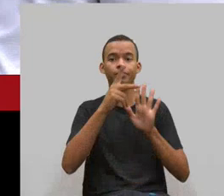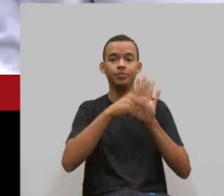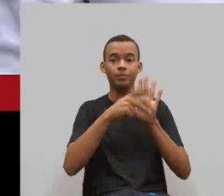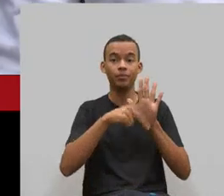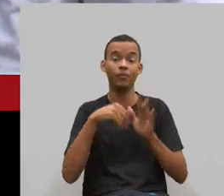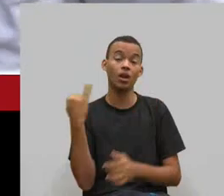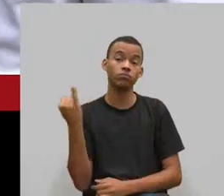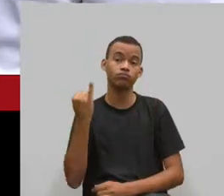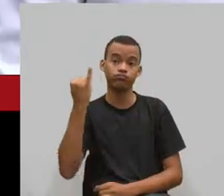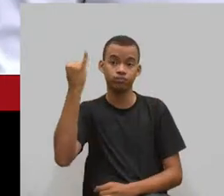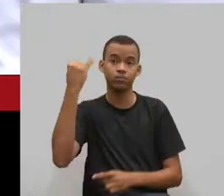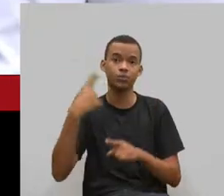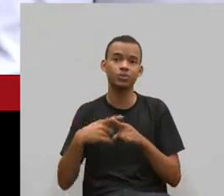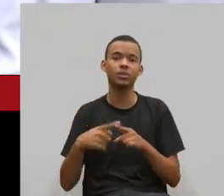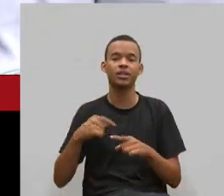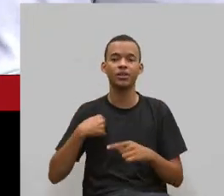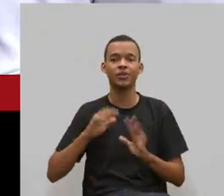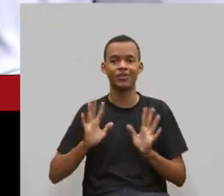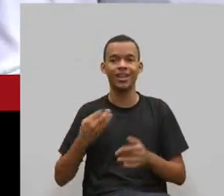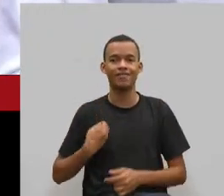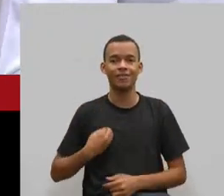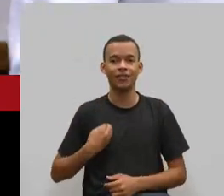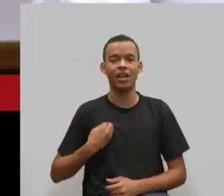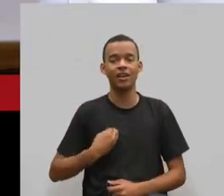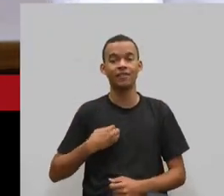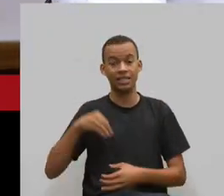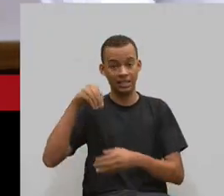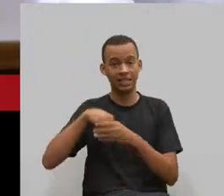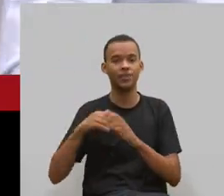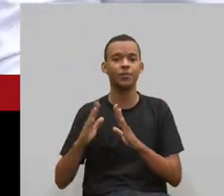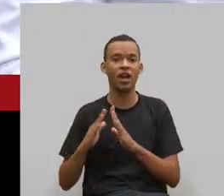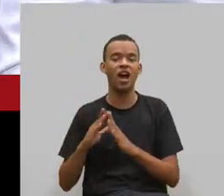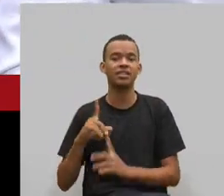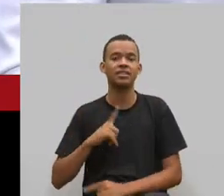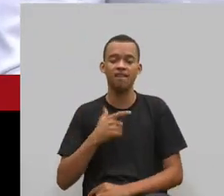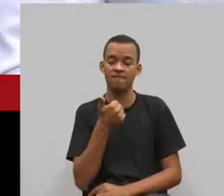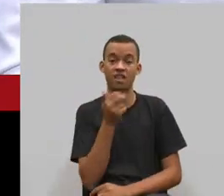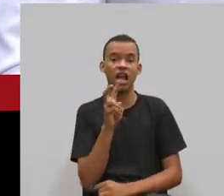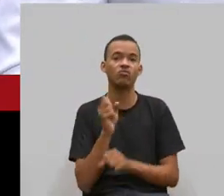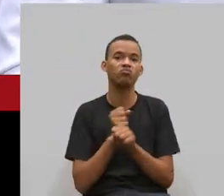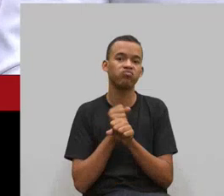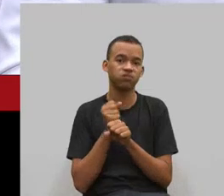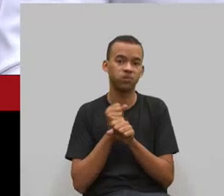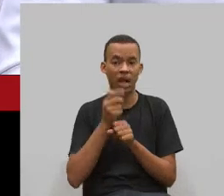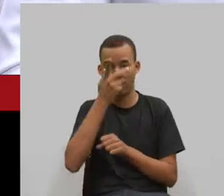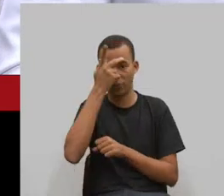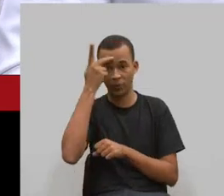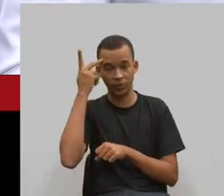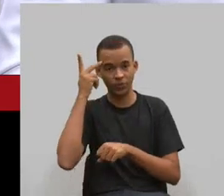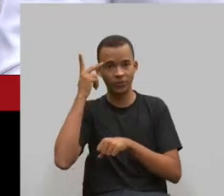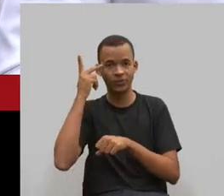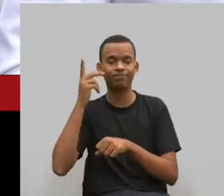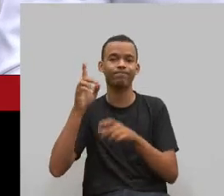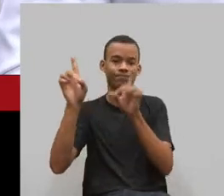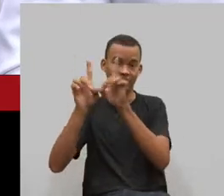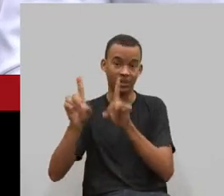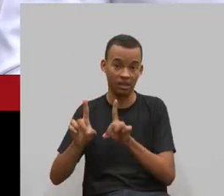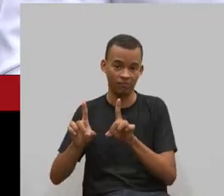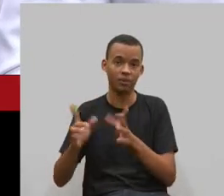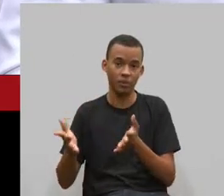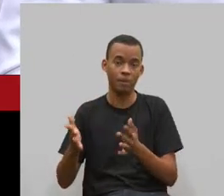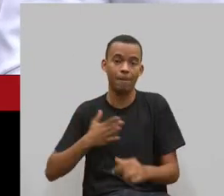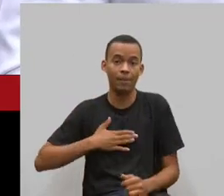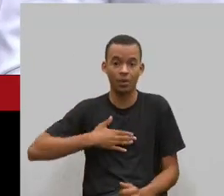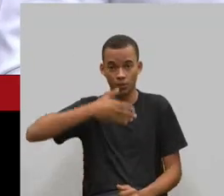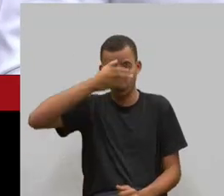que eu vivi na prática durante 15 anos dentro da minha casa ter uma pessoa com deficiência o meu tio ele tinha